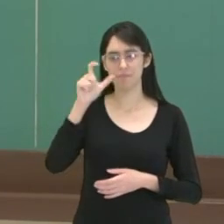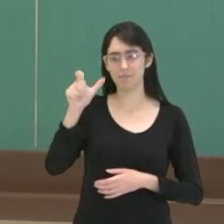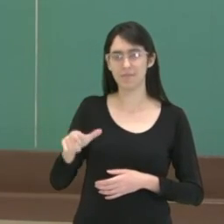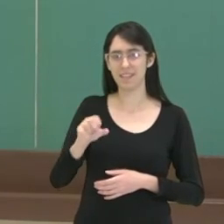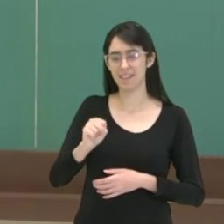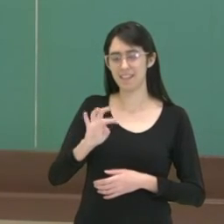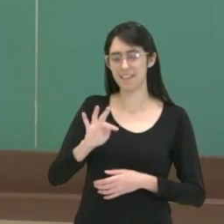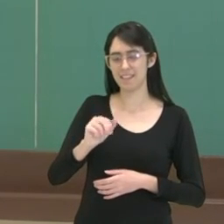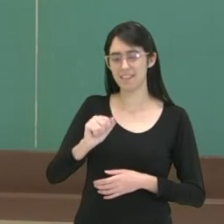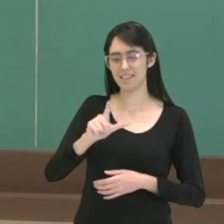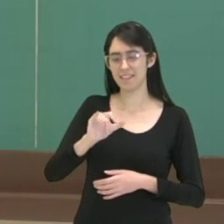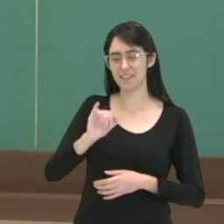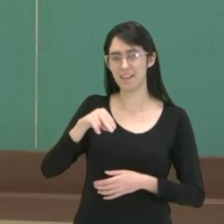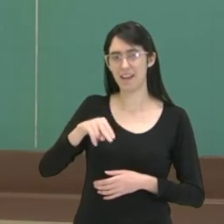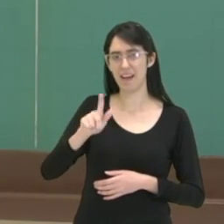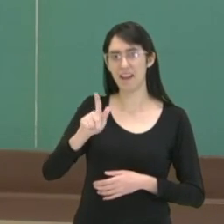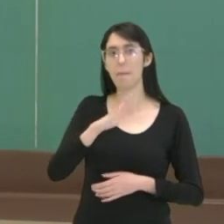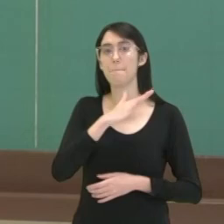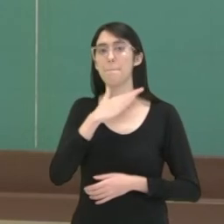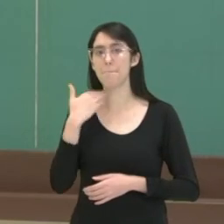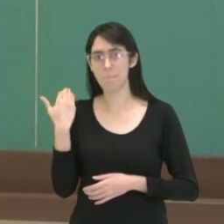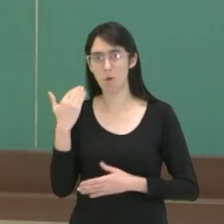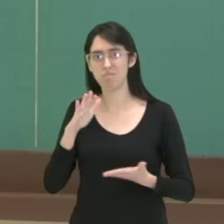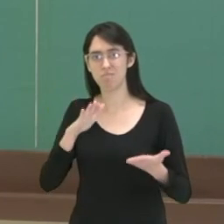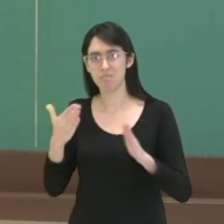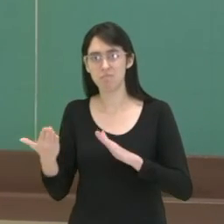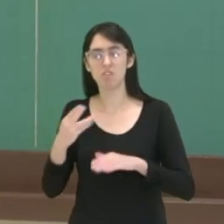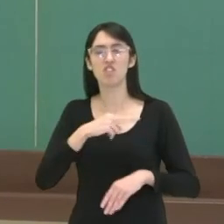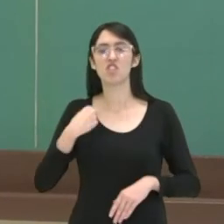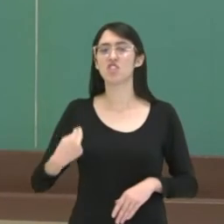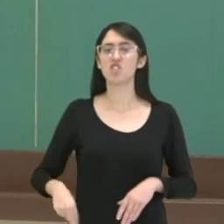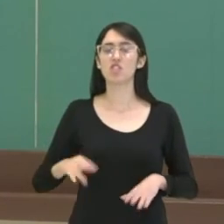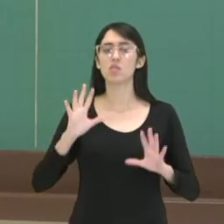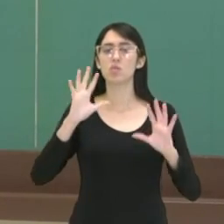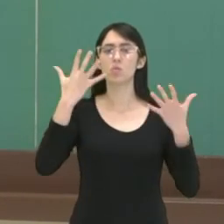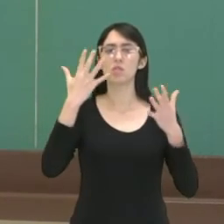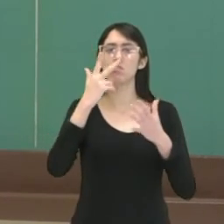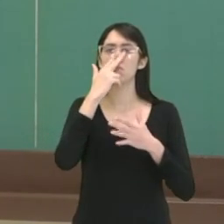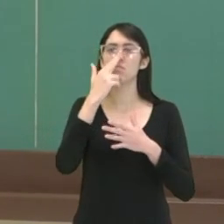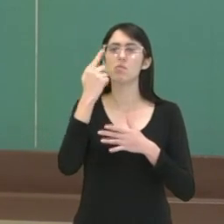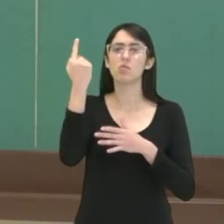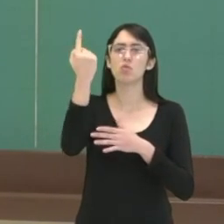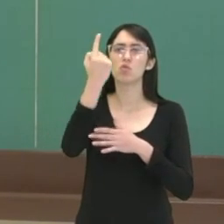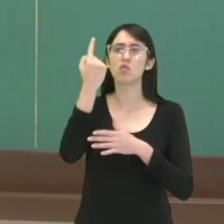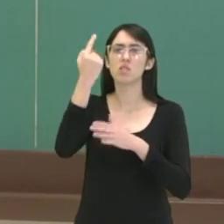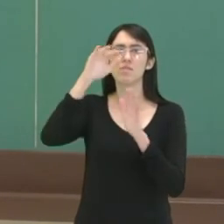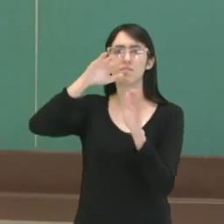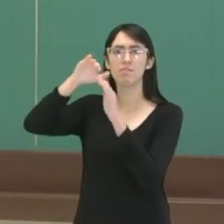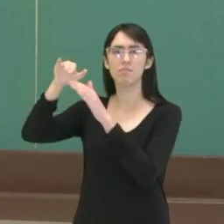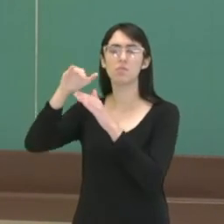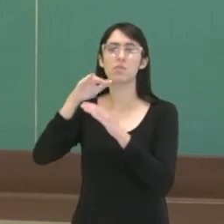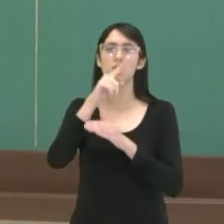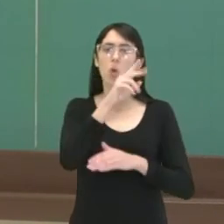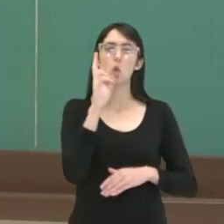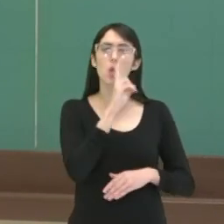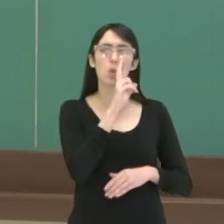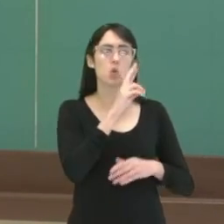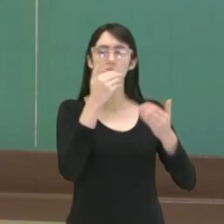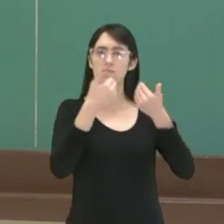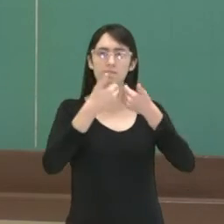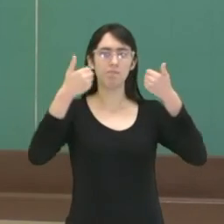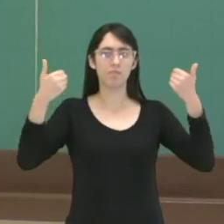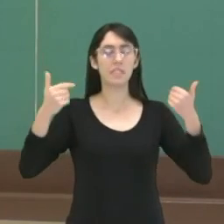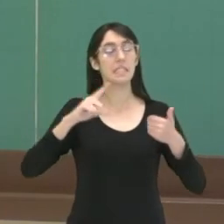a China passa a se manter mais isolada da União Soviética. Isso vai gerar